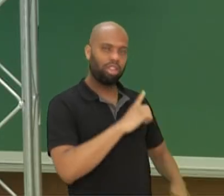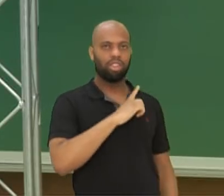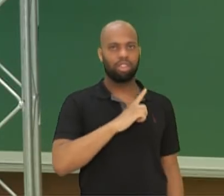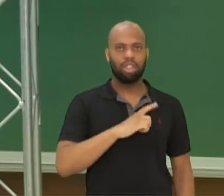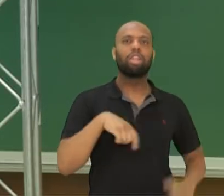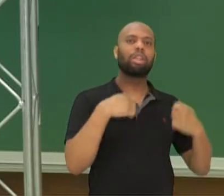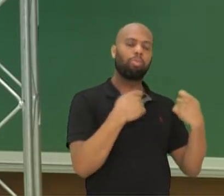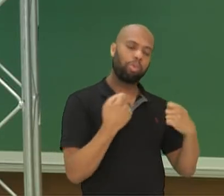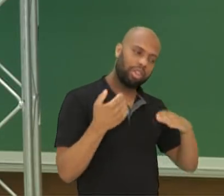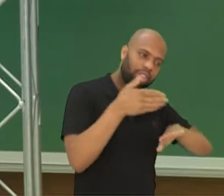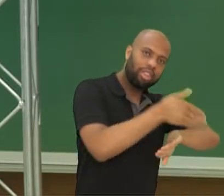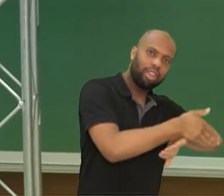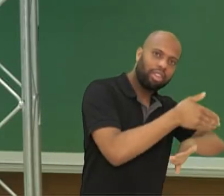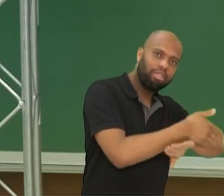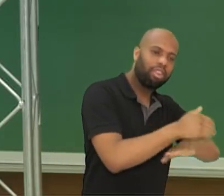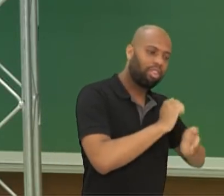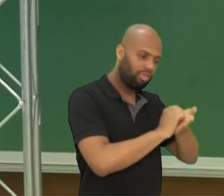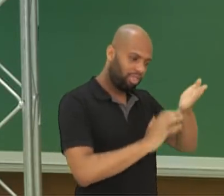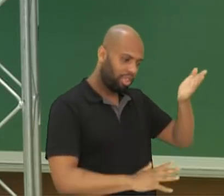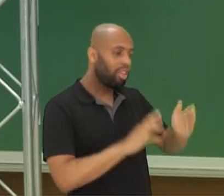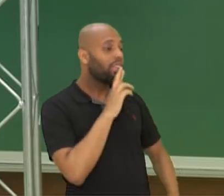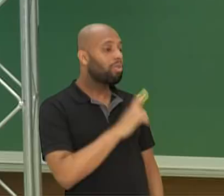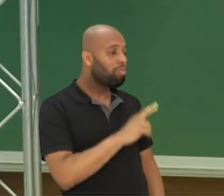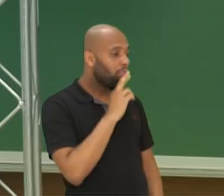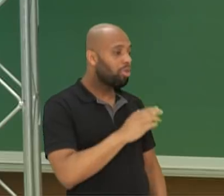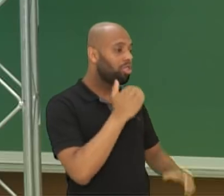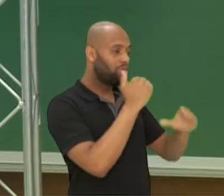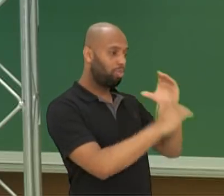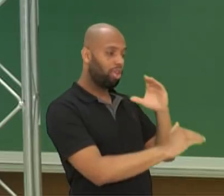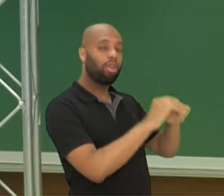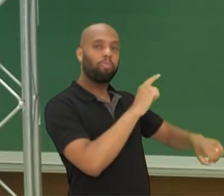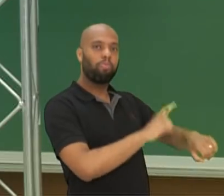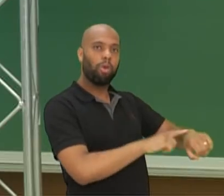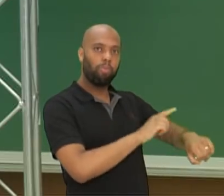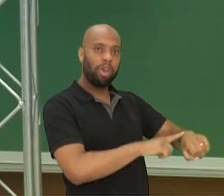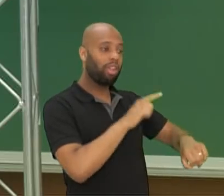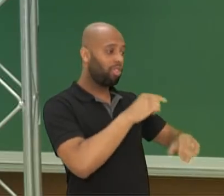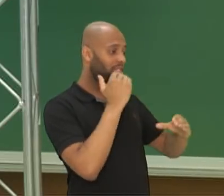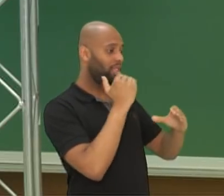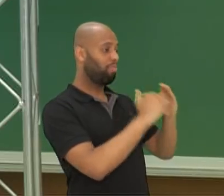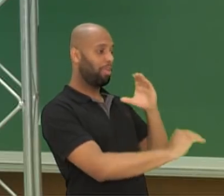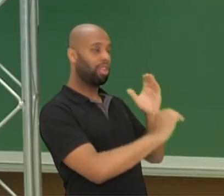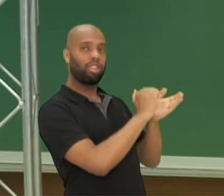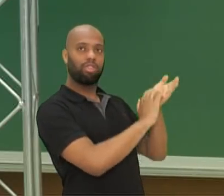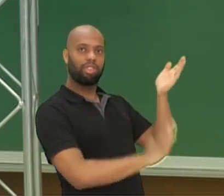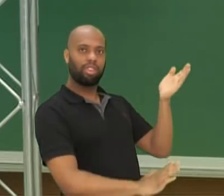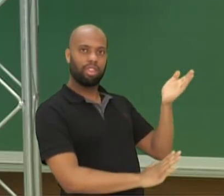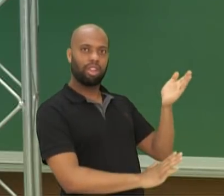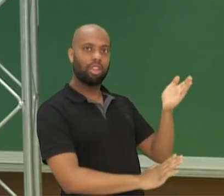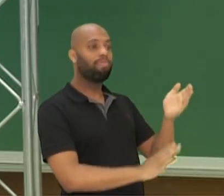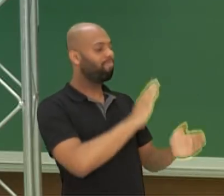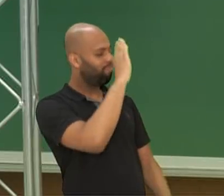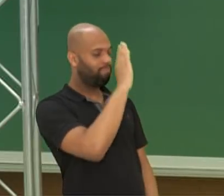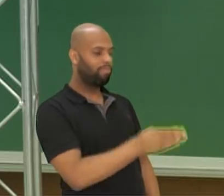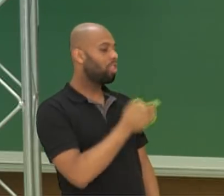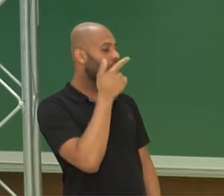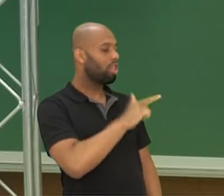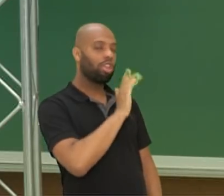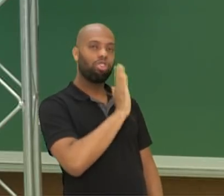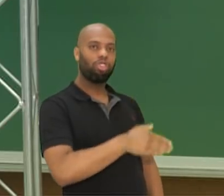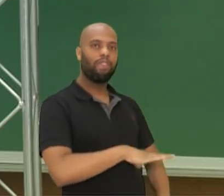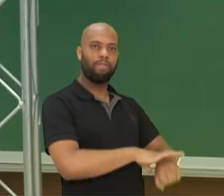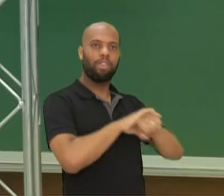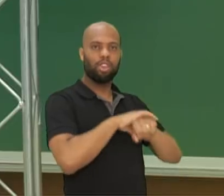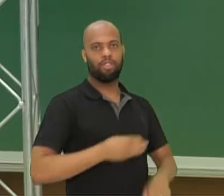tem que entrar nessa atividade, resolver e enviar. No momento que você resolve e envia a atividade, automaticamente você tem